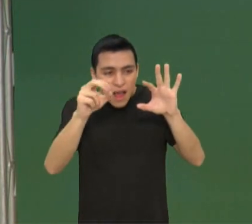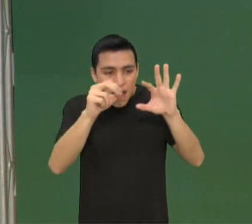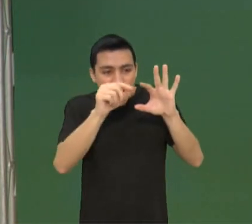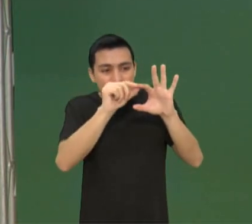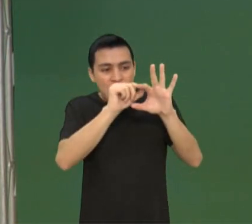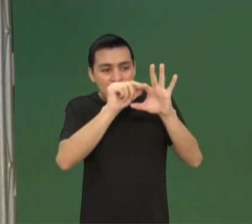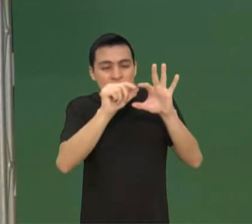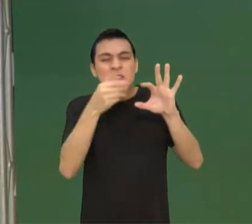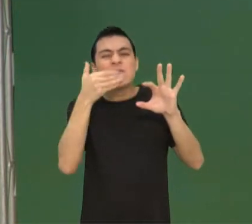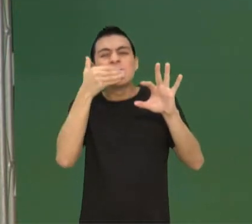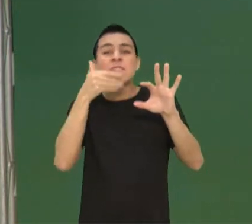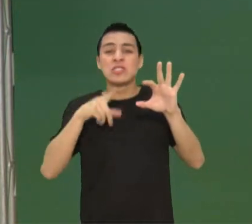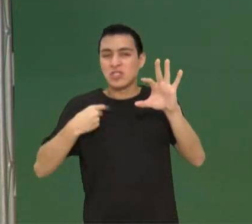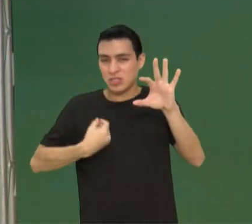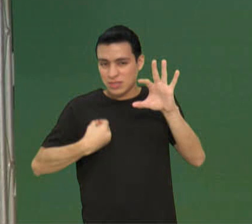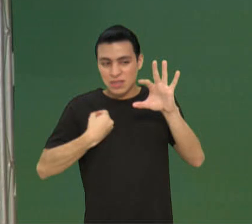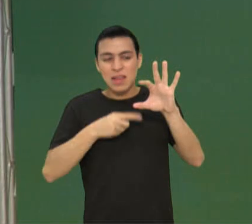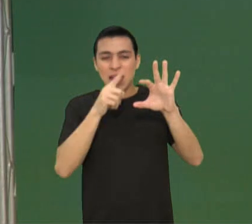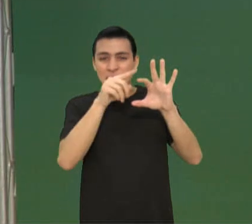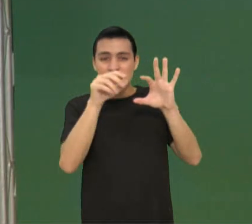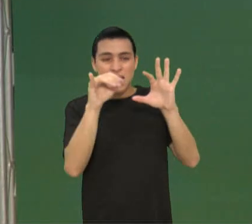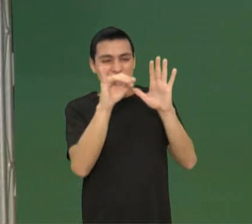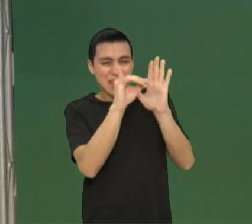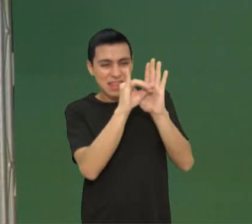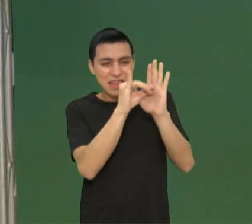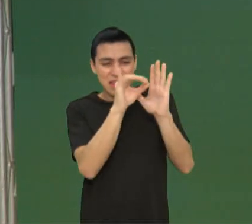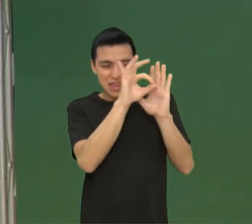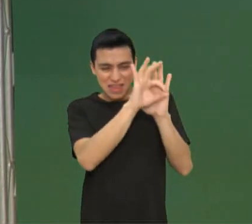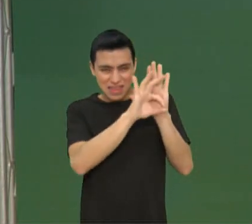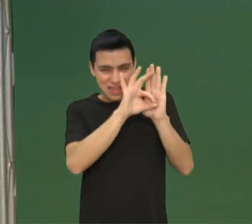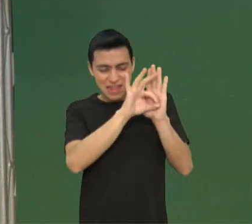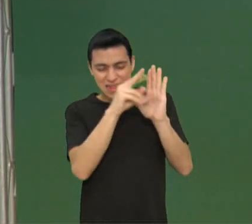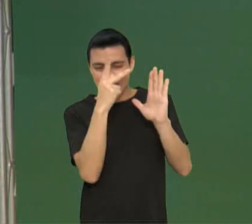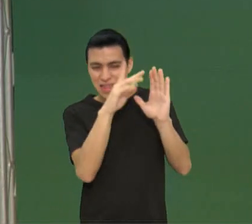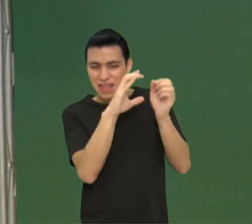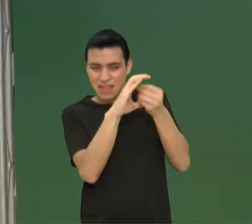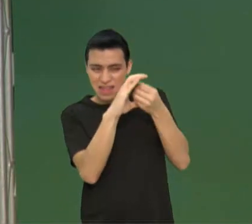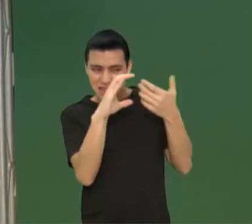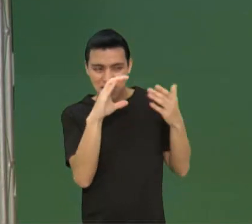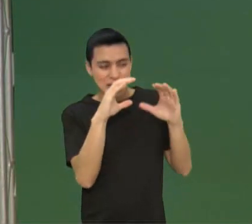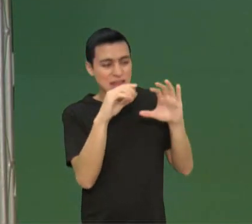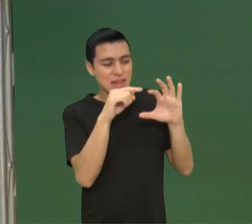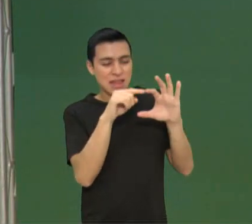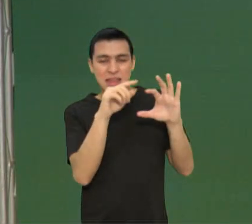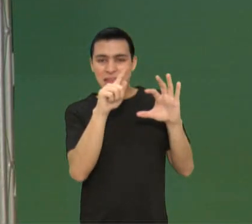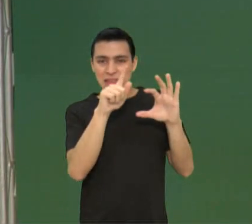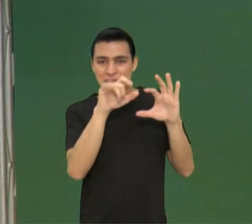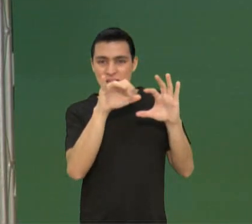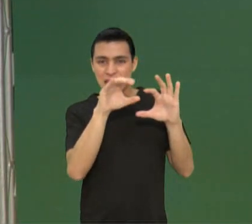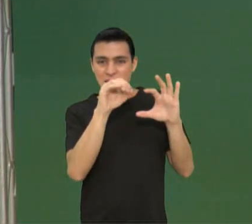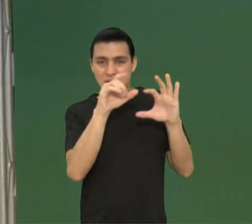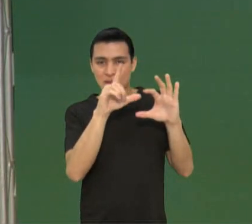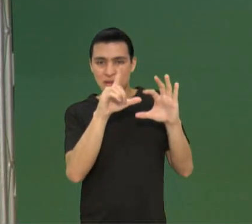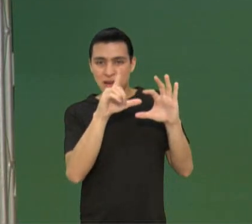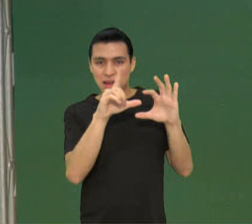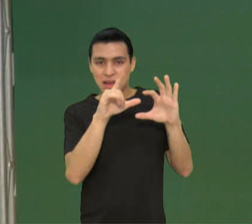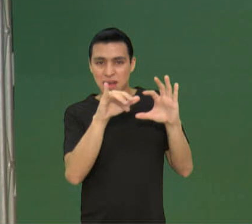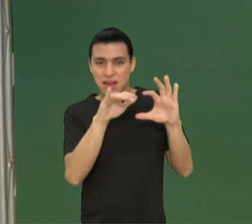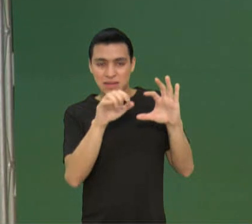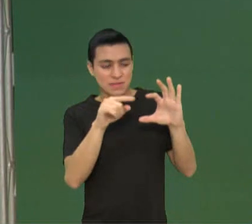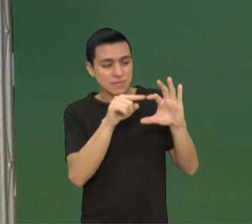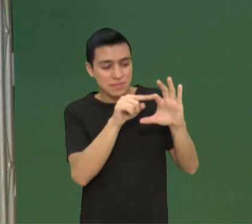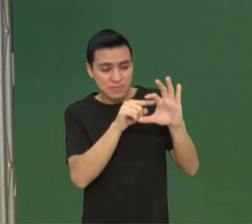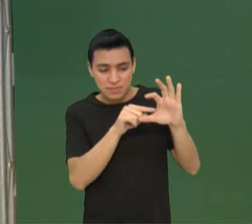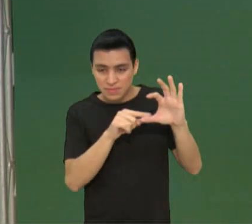que existe na membrana, que é a identidade das células, que chama-se glicocálice, e que é um receptor.